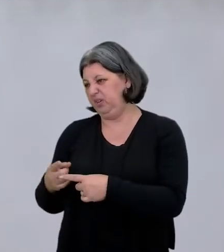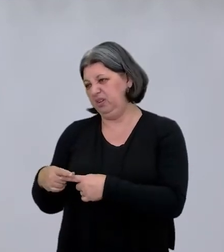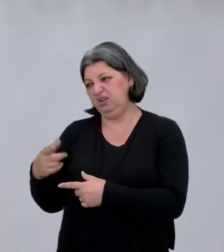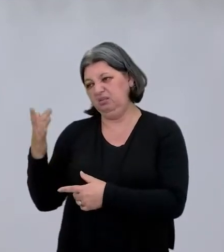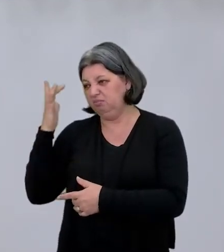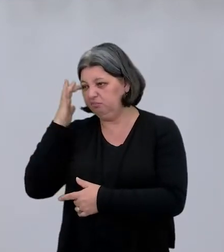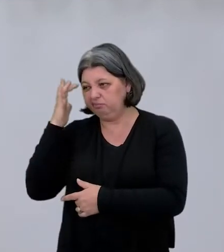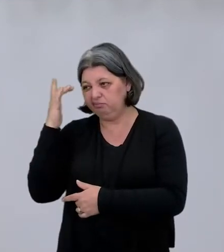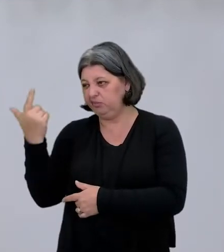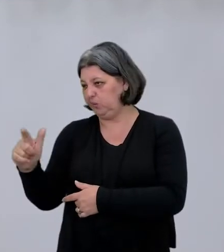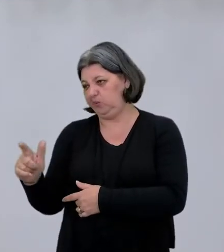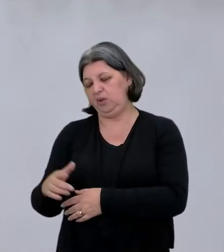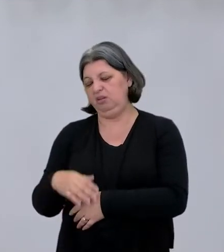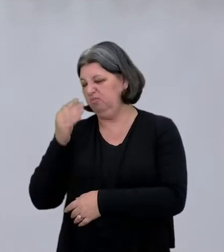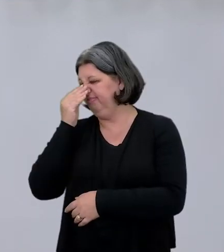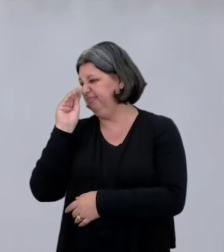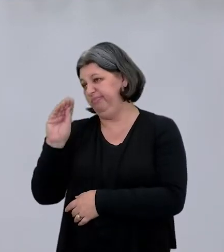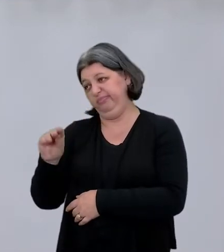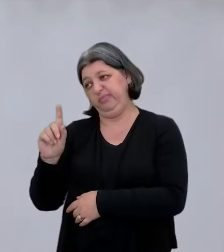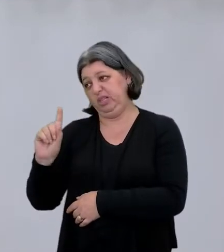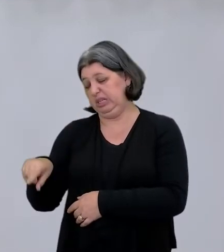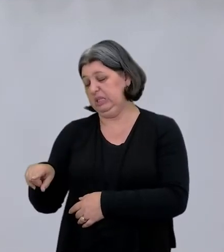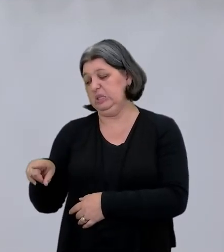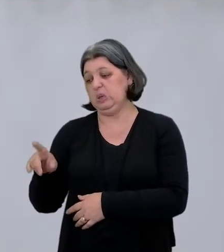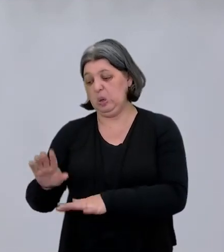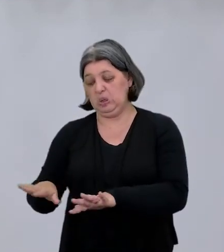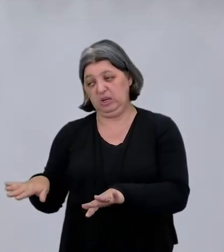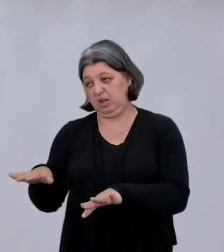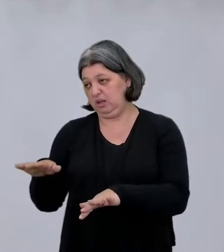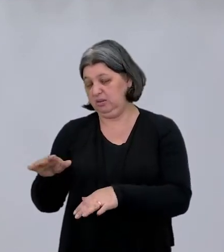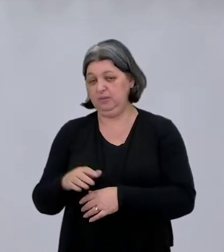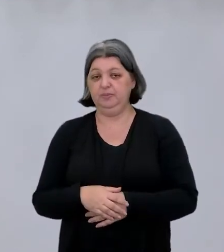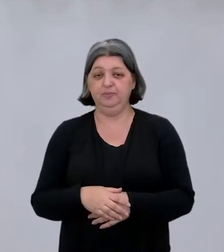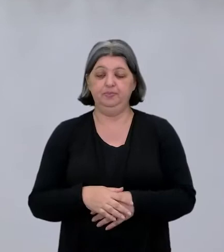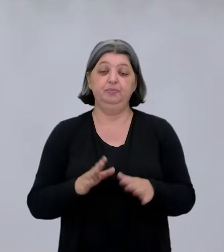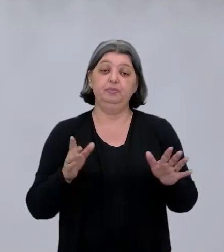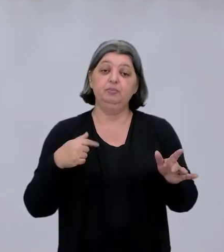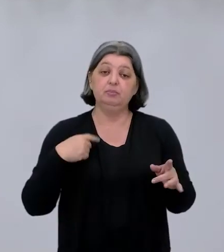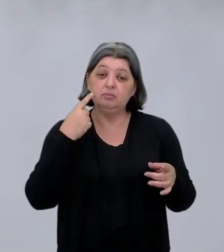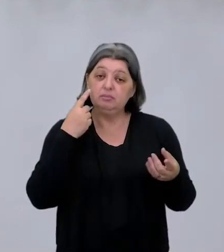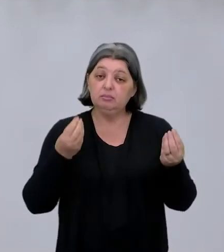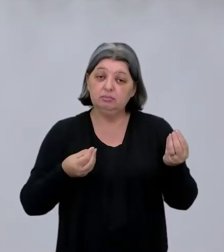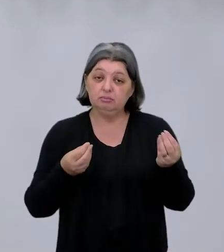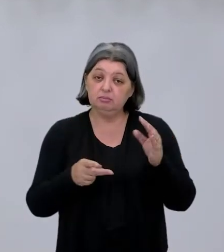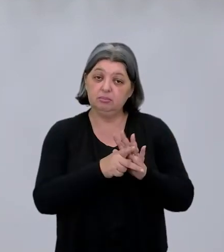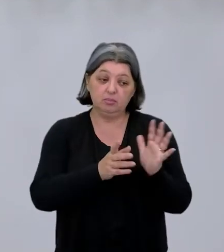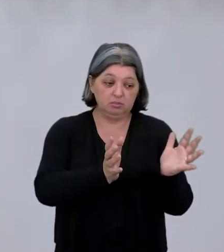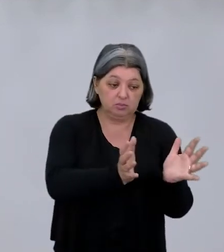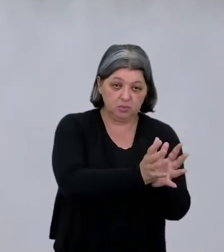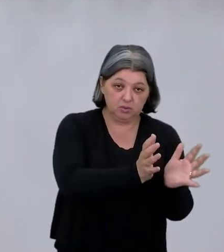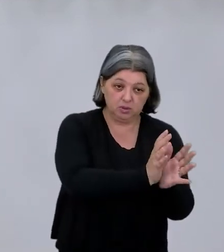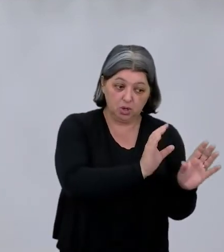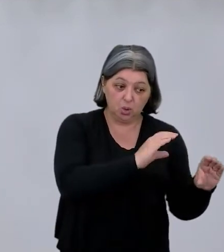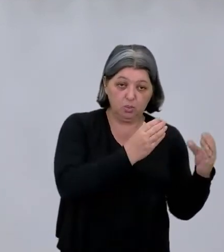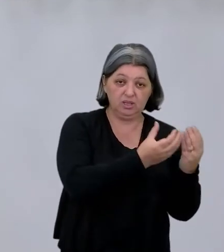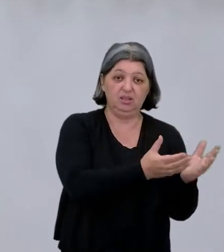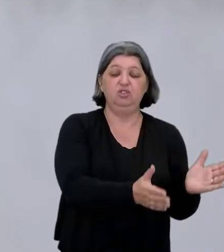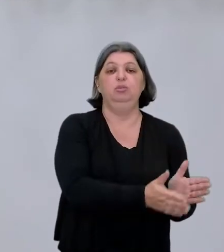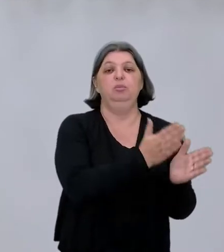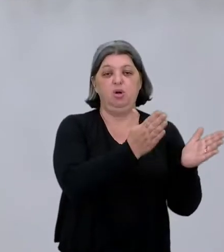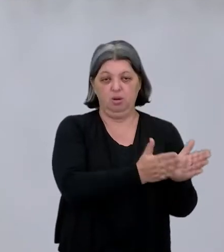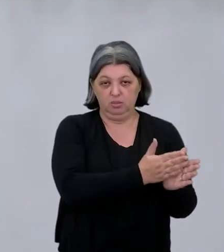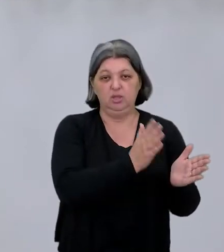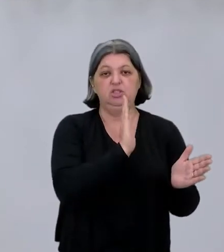sabe? Gente, ignora, ele é só uma criança. Enquanto, quando você vai para comunidades mais pobres, já está internalizado